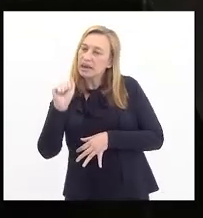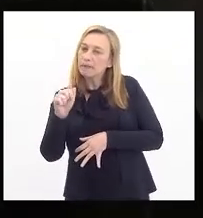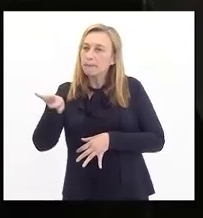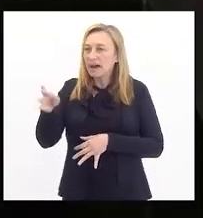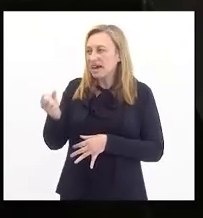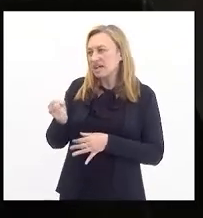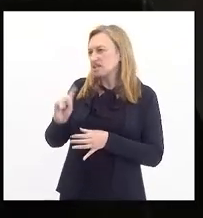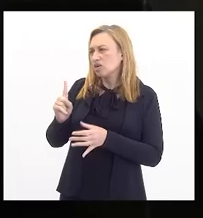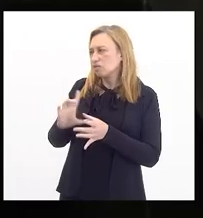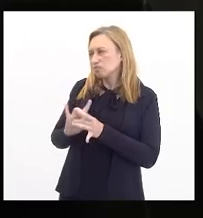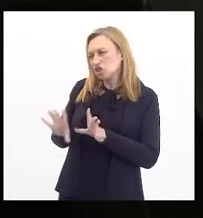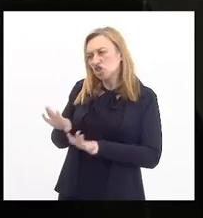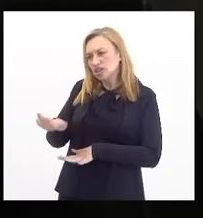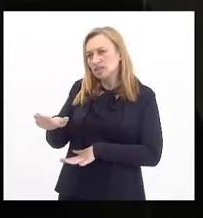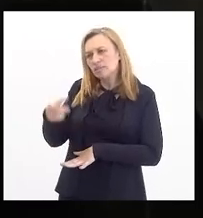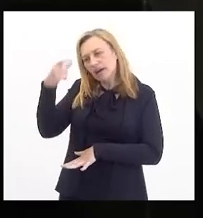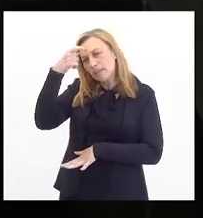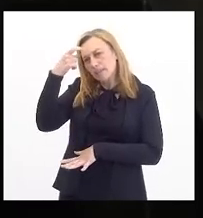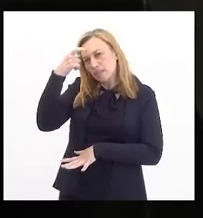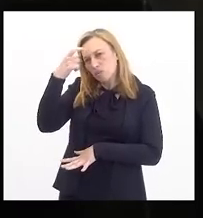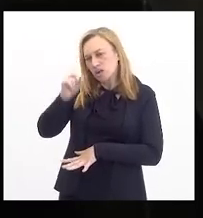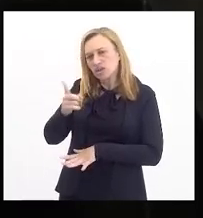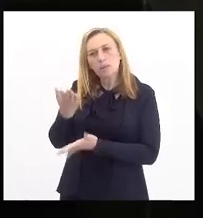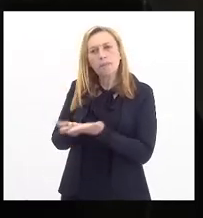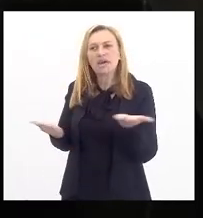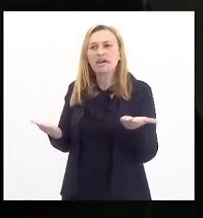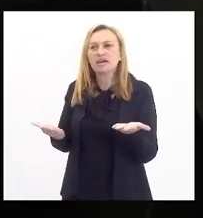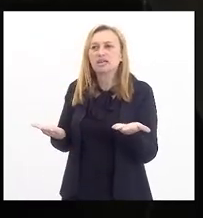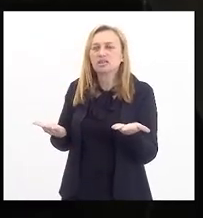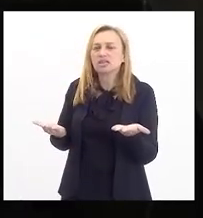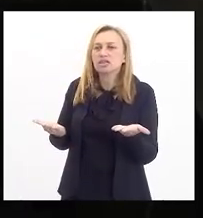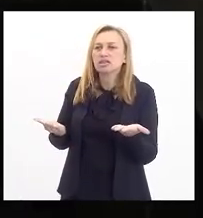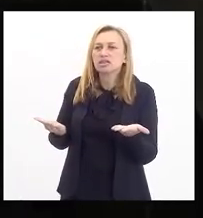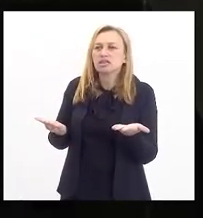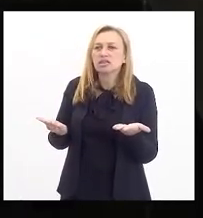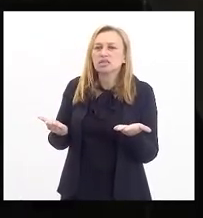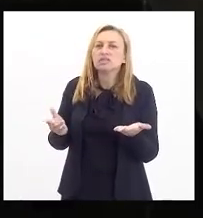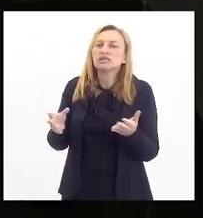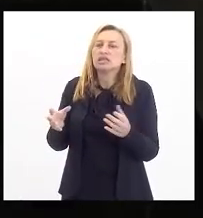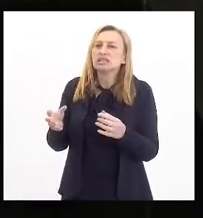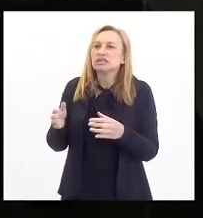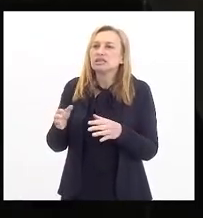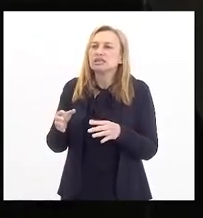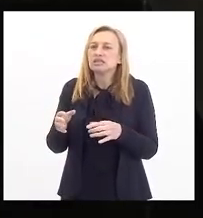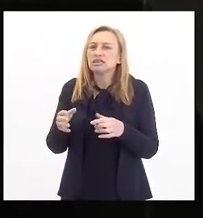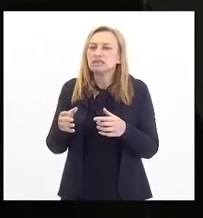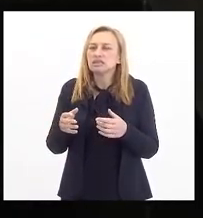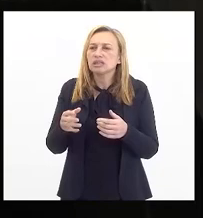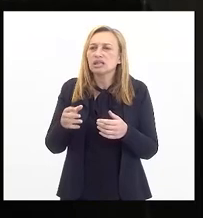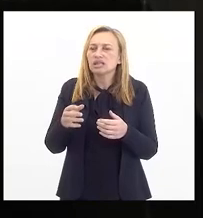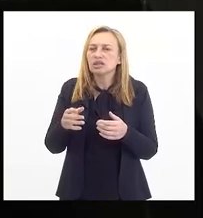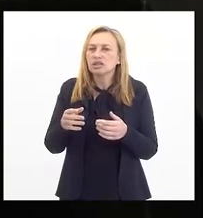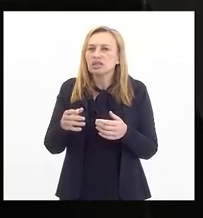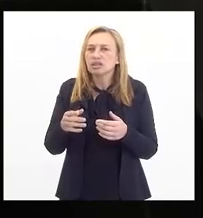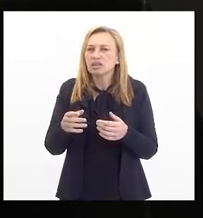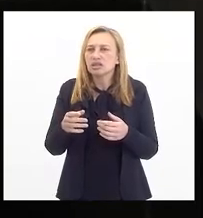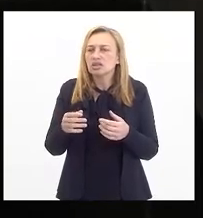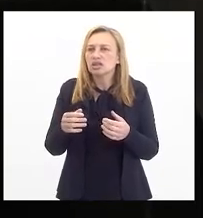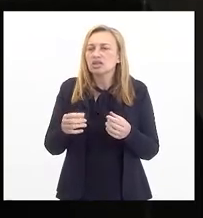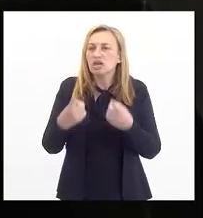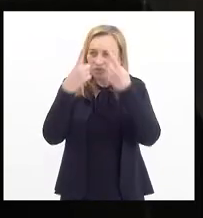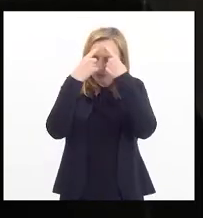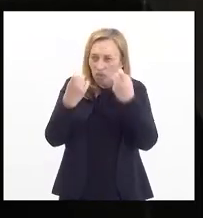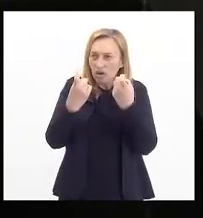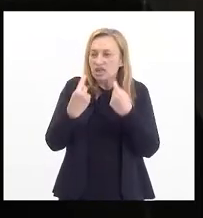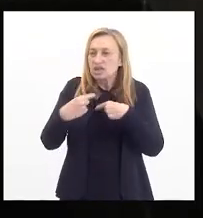assim, para que a memória não se perca desses atentados terríveis, violentos, que se abateram